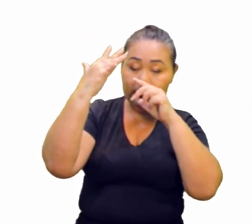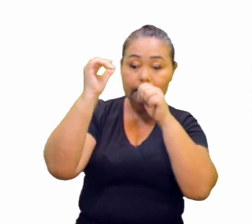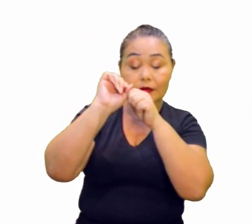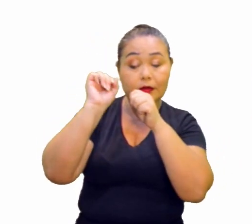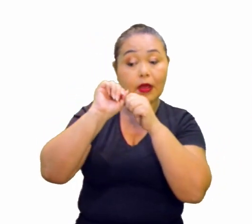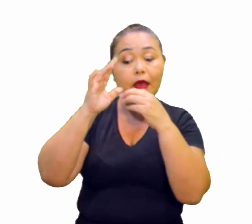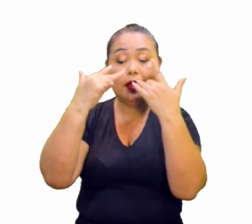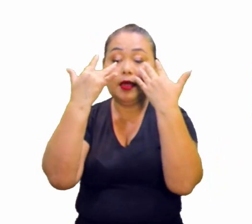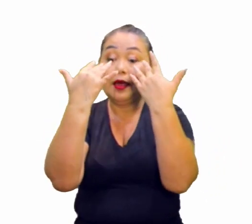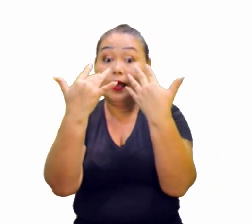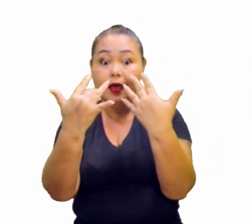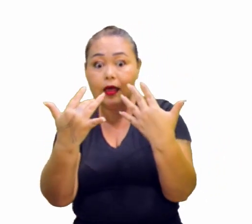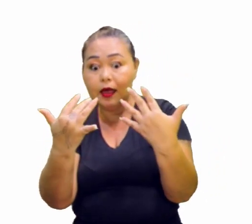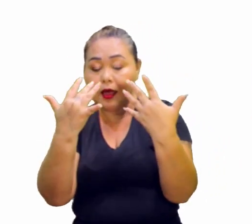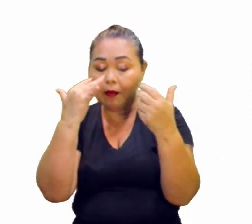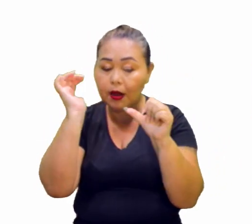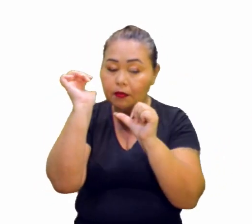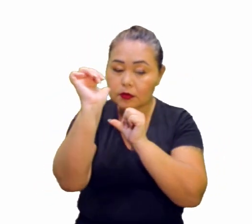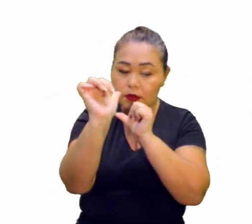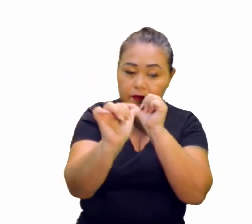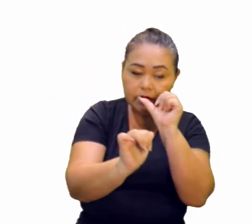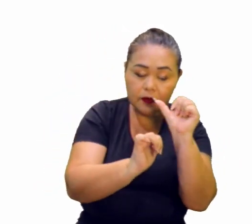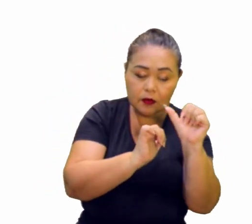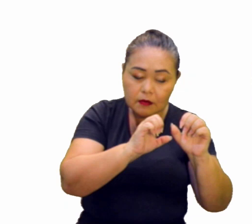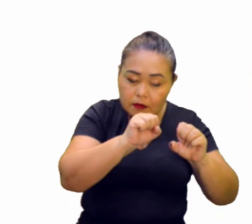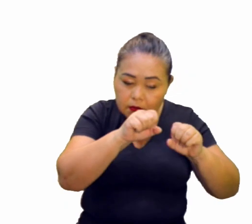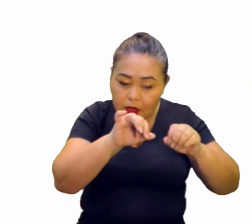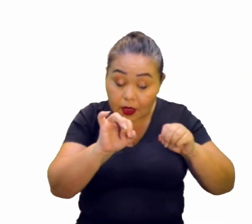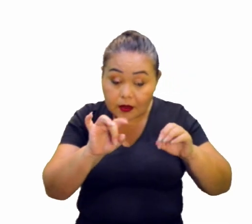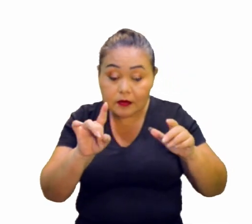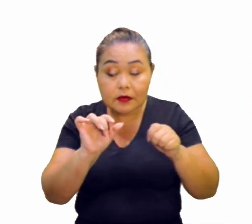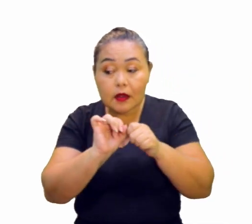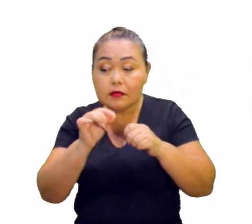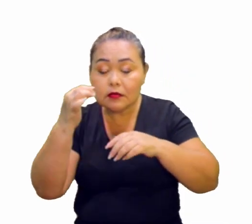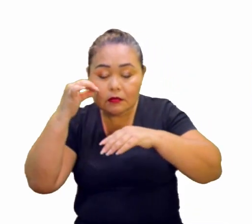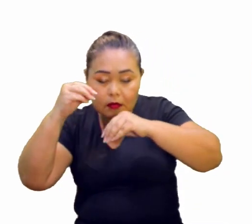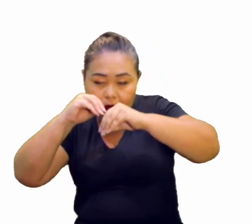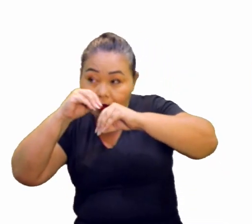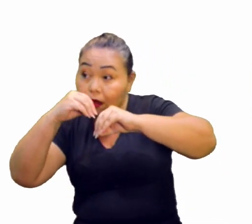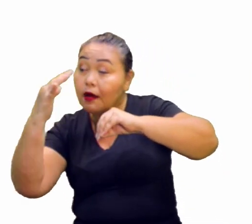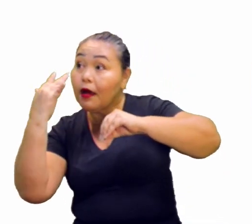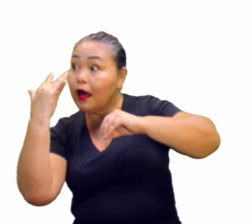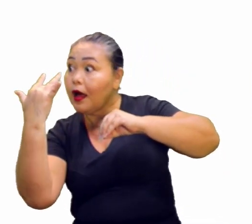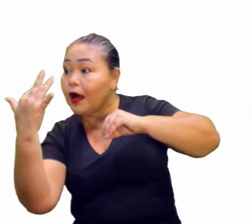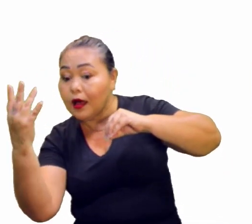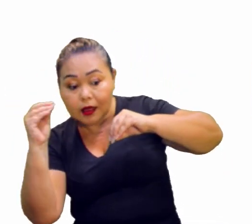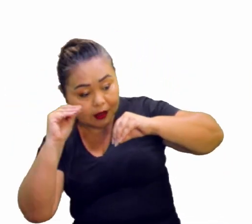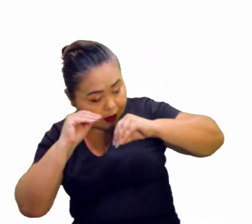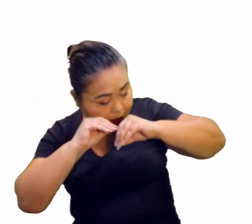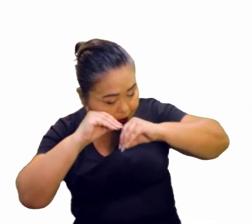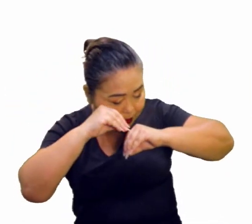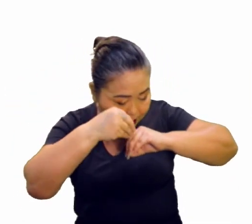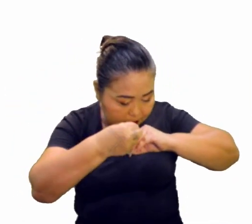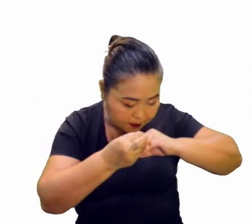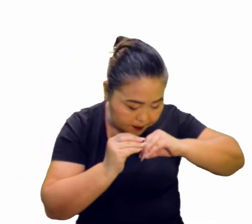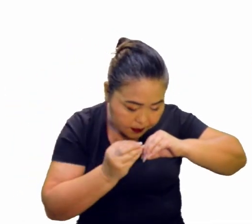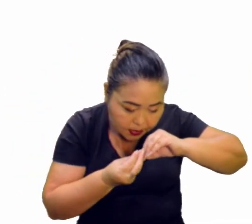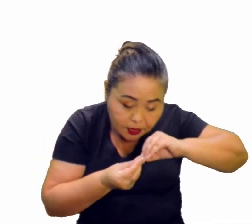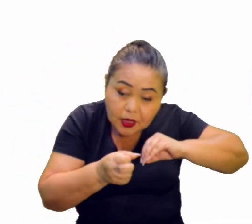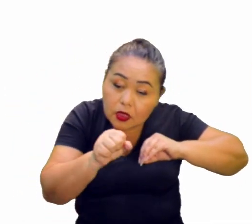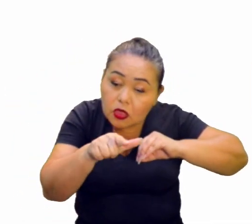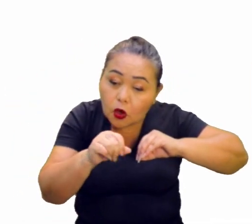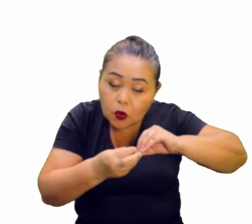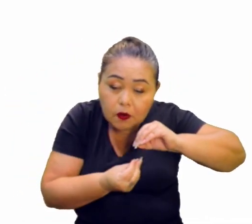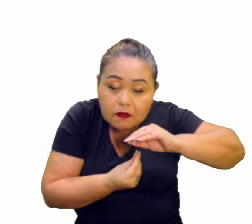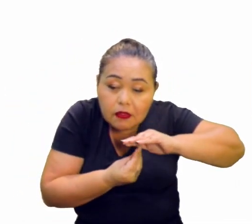para começar a modificação desse solo, ou seja, atraindo micro-organismos que vão fazer toda a saturação